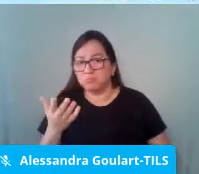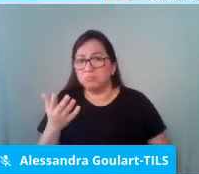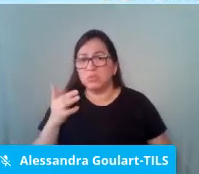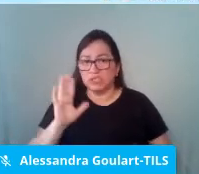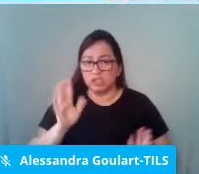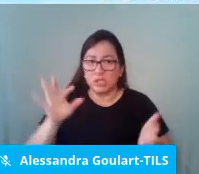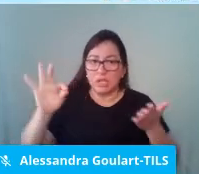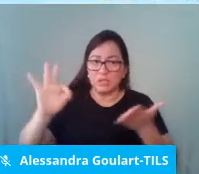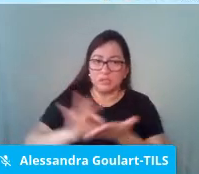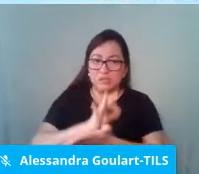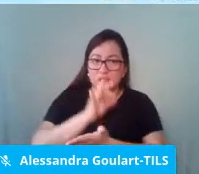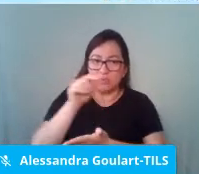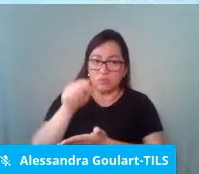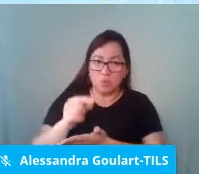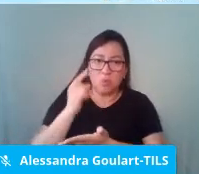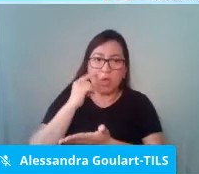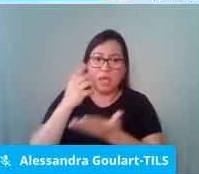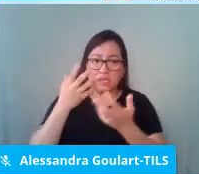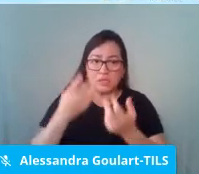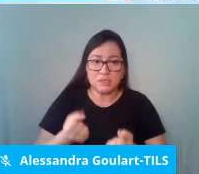de compromisso